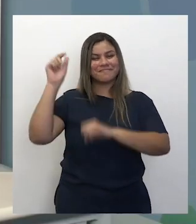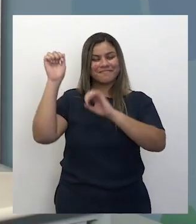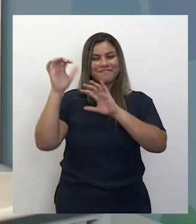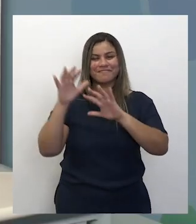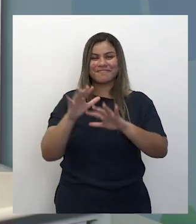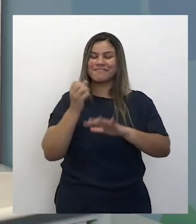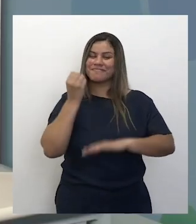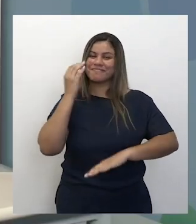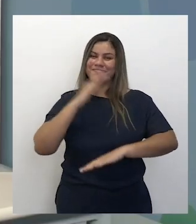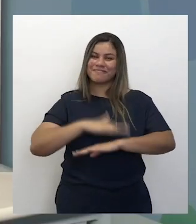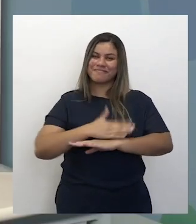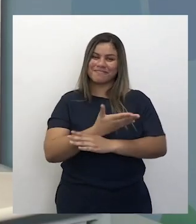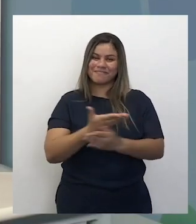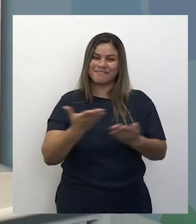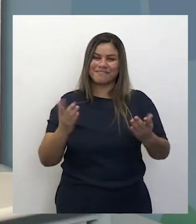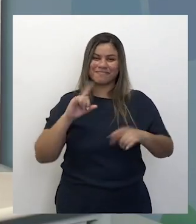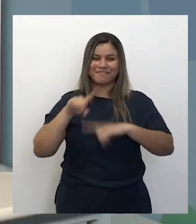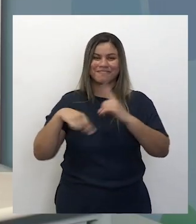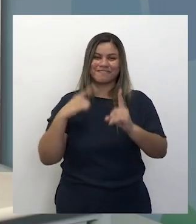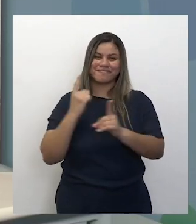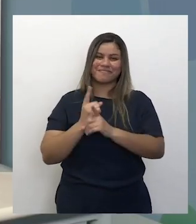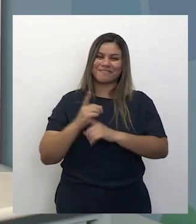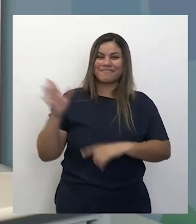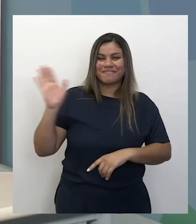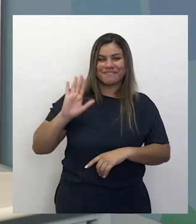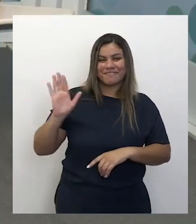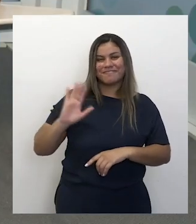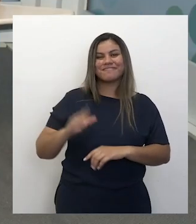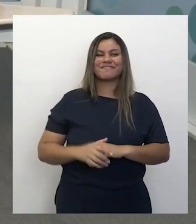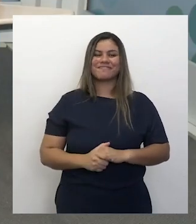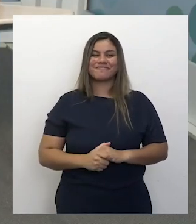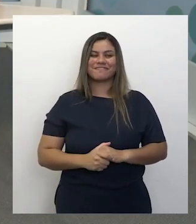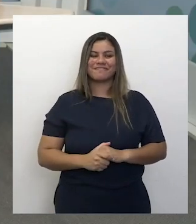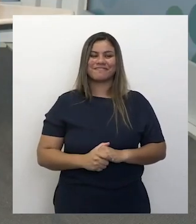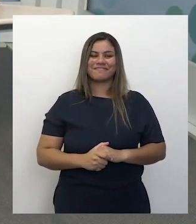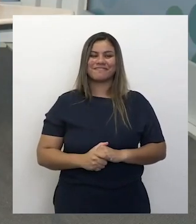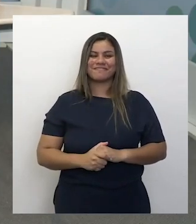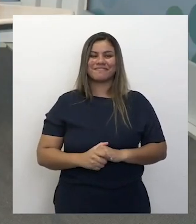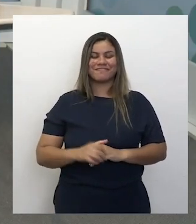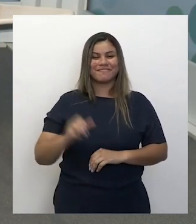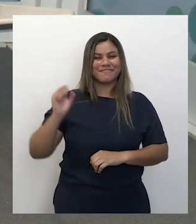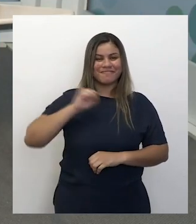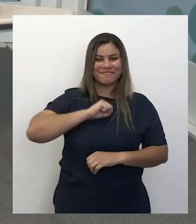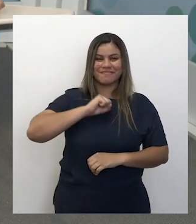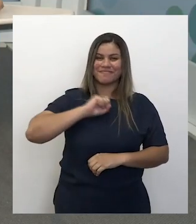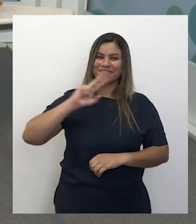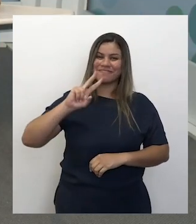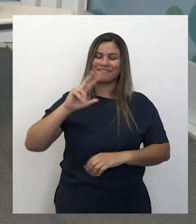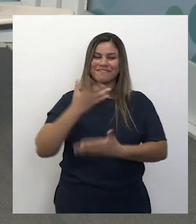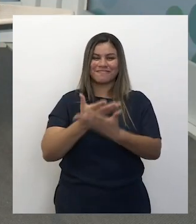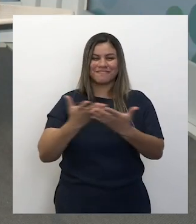uma boa tarde para vocês e até a nossa próxima aula. Então, salve,